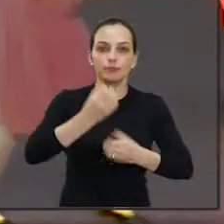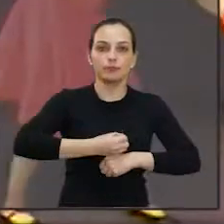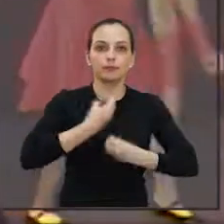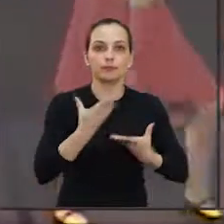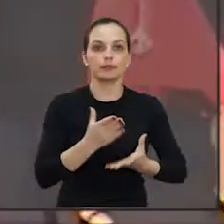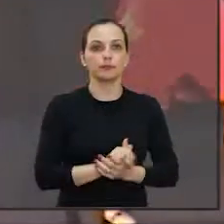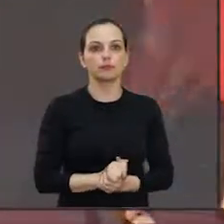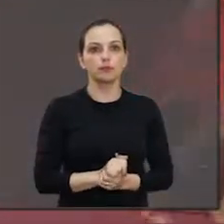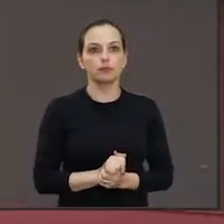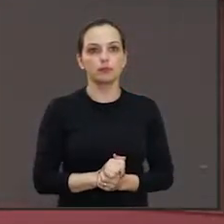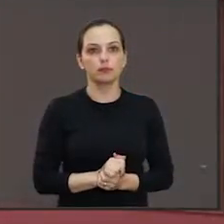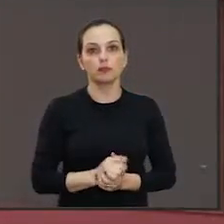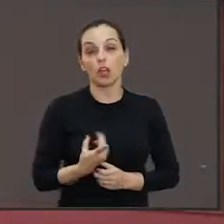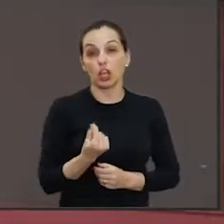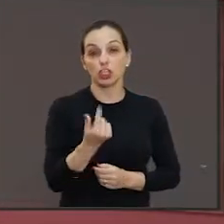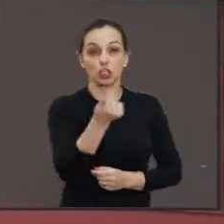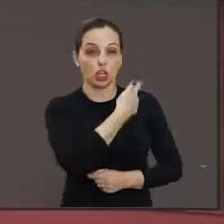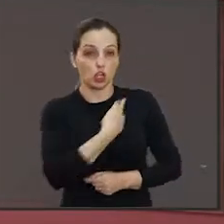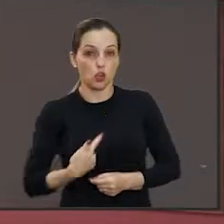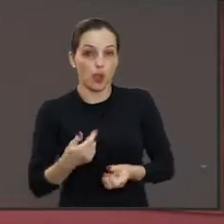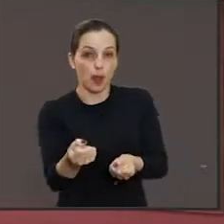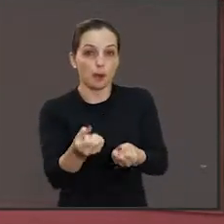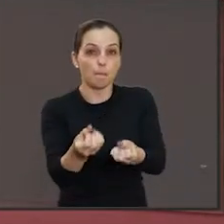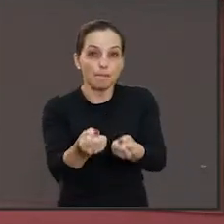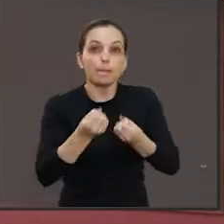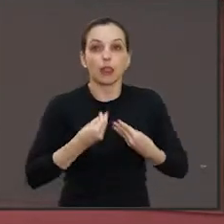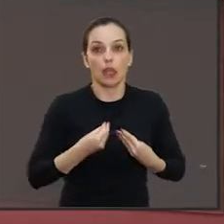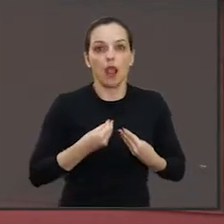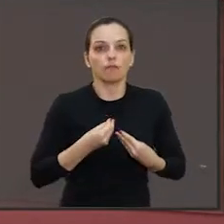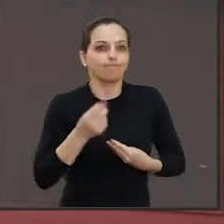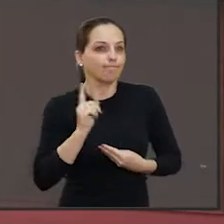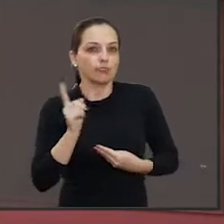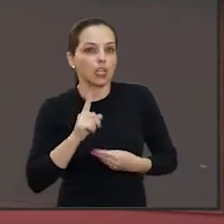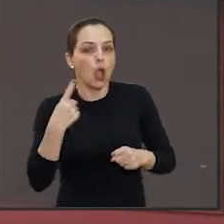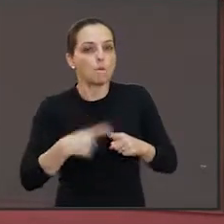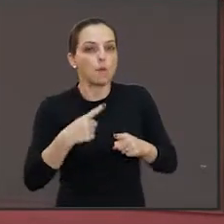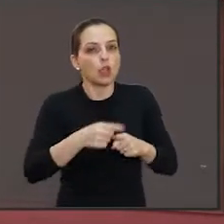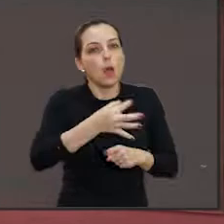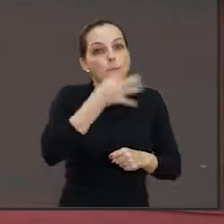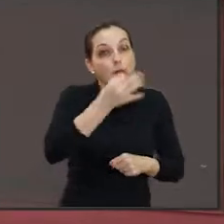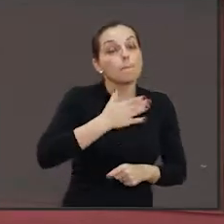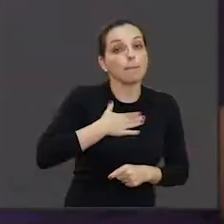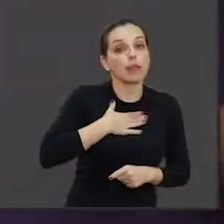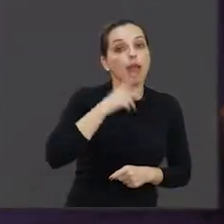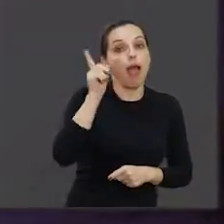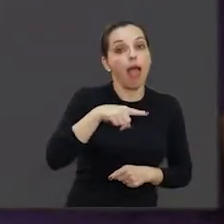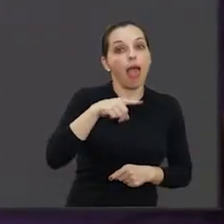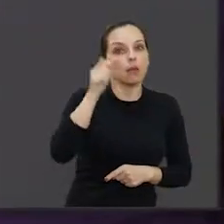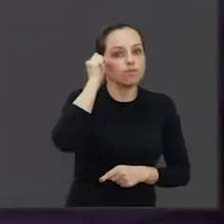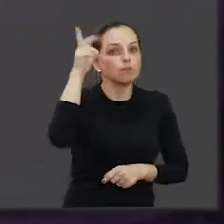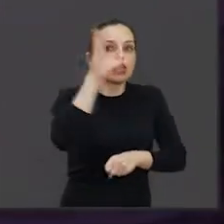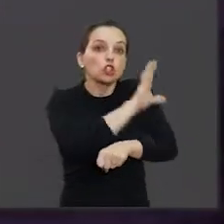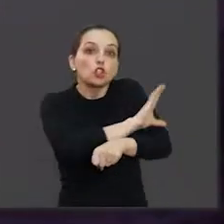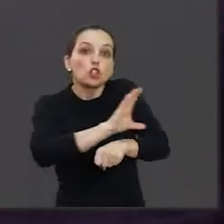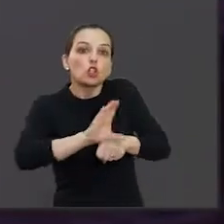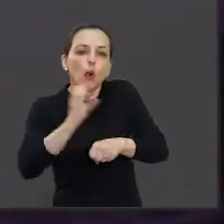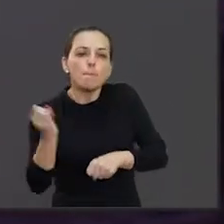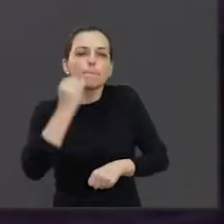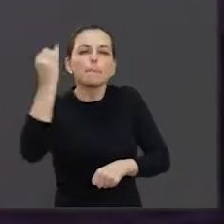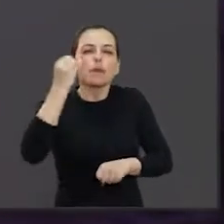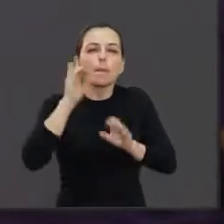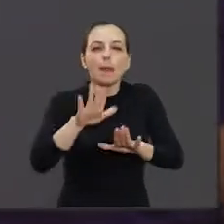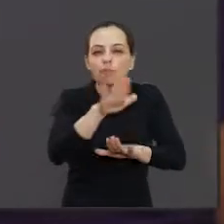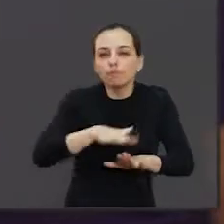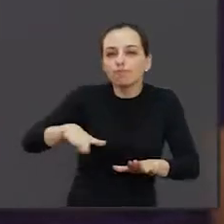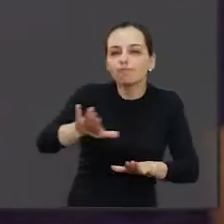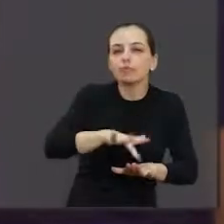criar. Eu, dentro do meu trabalho, procuro não depender do poder público. Tá? Porque eu tenho uma visão assim, poder público, a